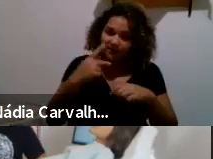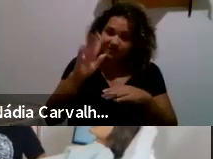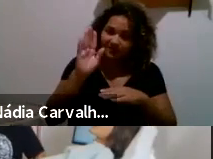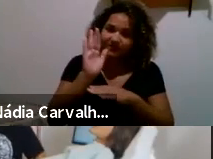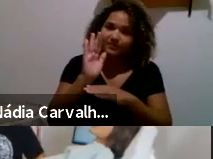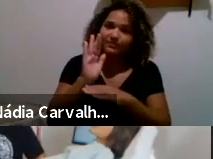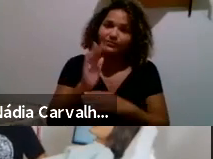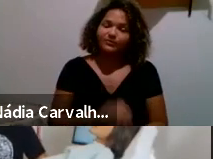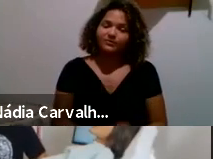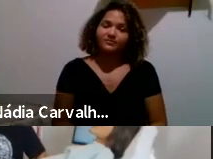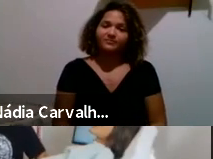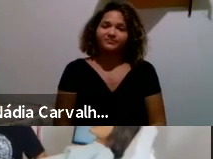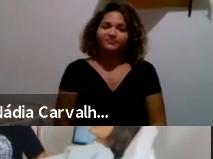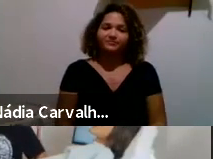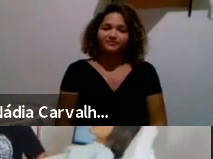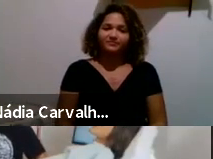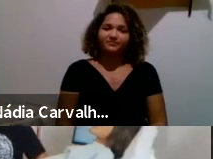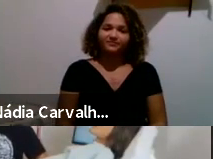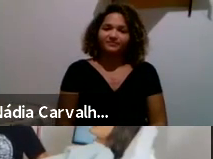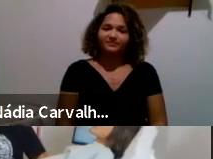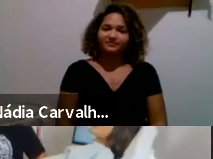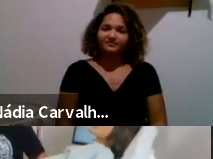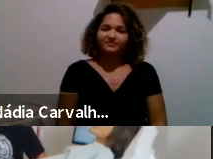forte? Corajoso?